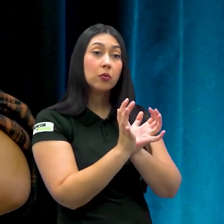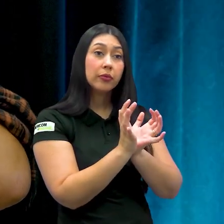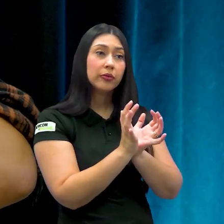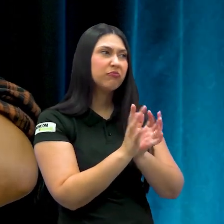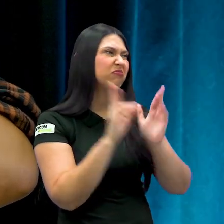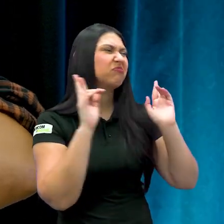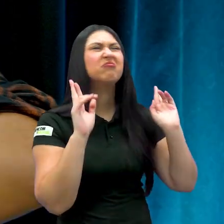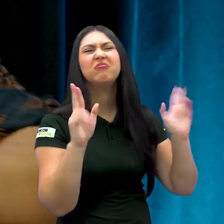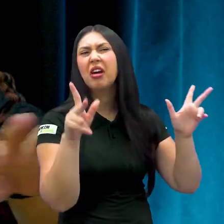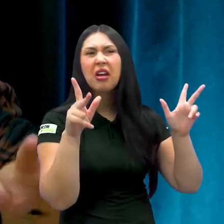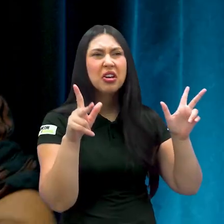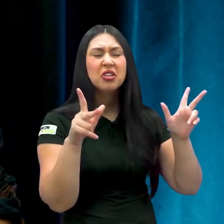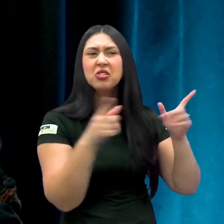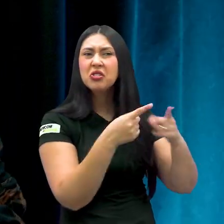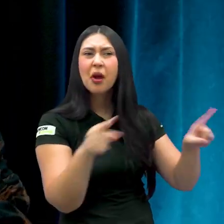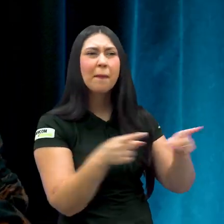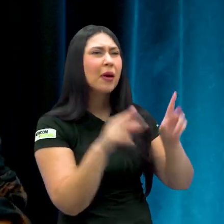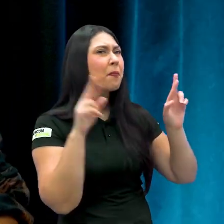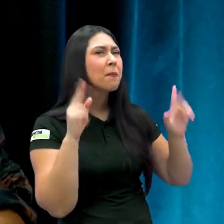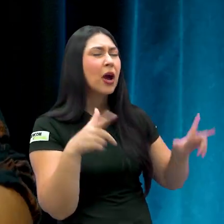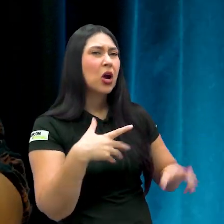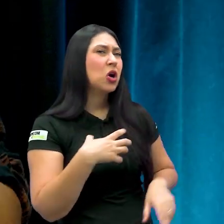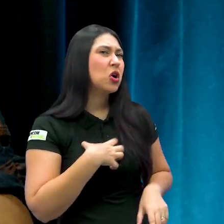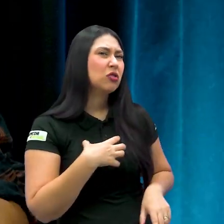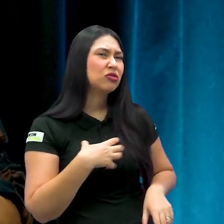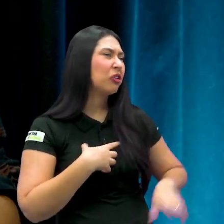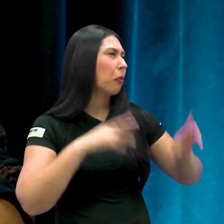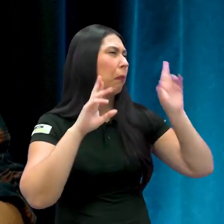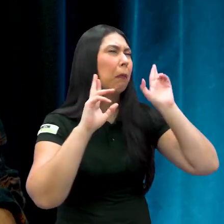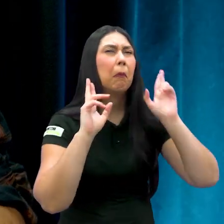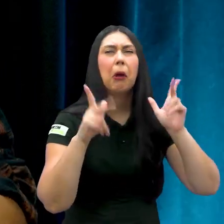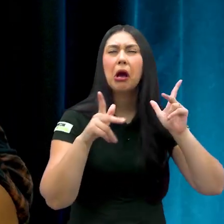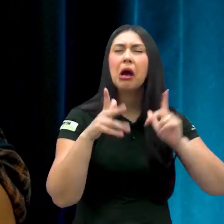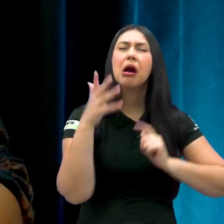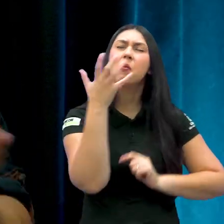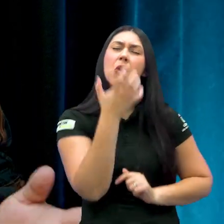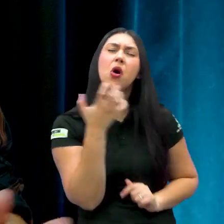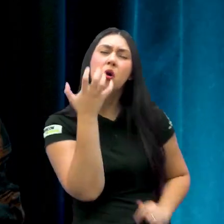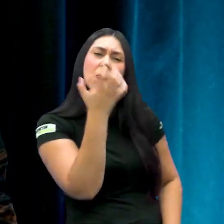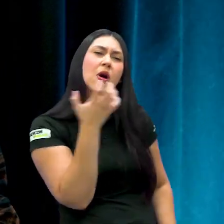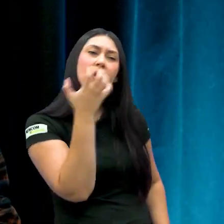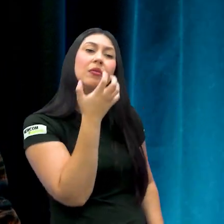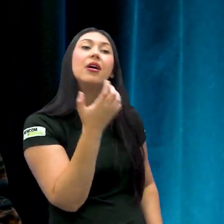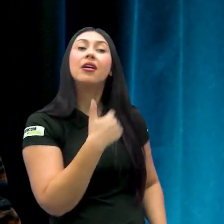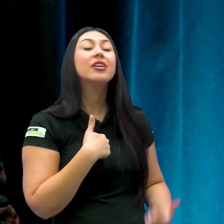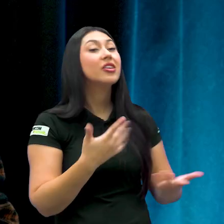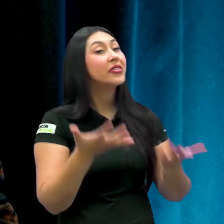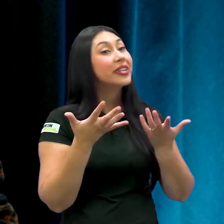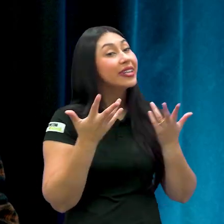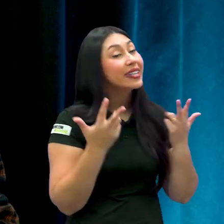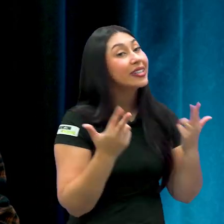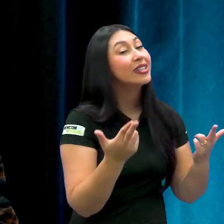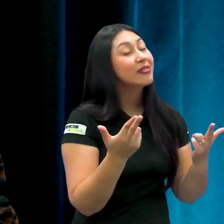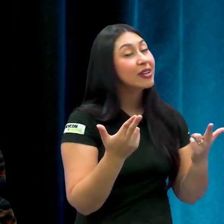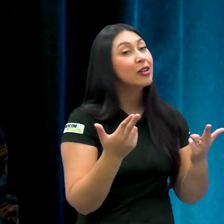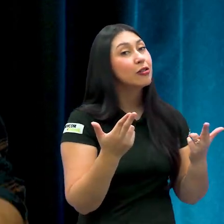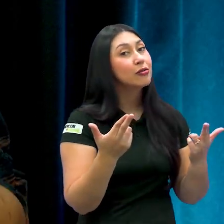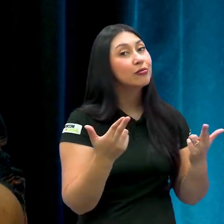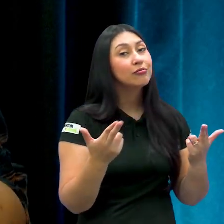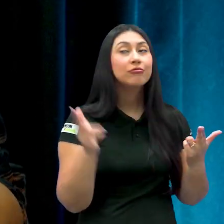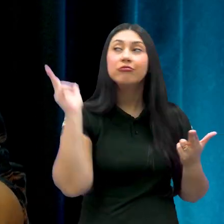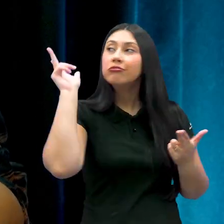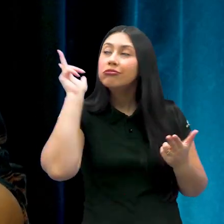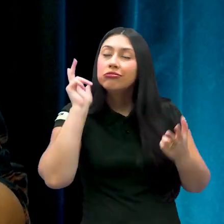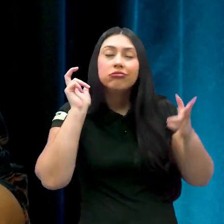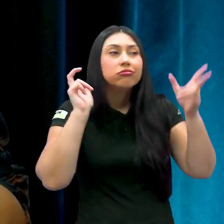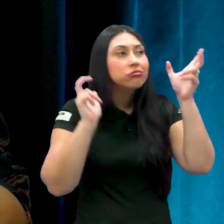banda, as músicas fogem à regra, o Stephen Malcolm tem um estilo totalmente diferente de cantar, então foi isso que eu quis